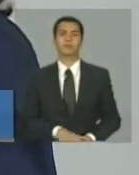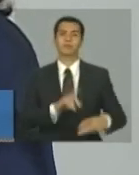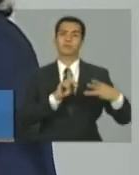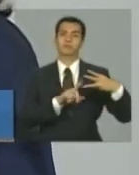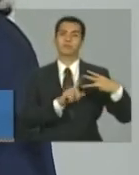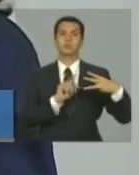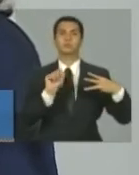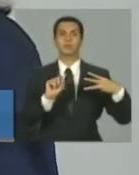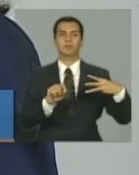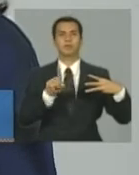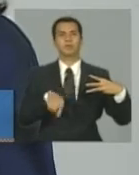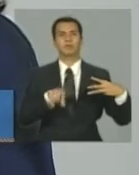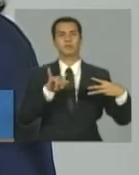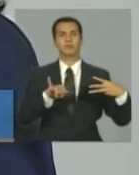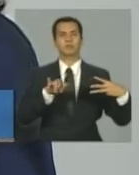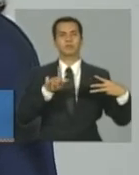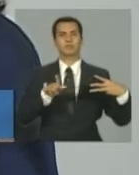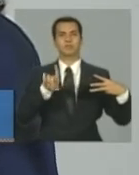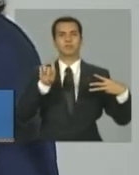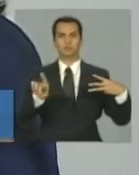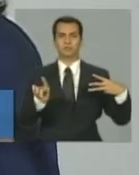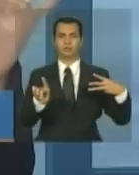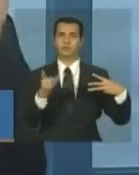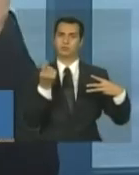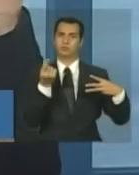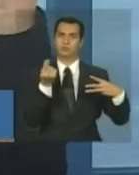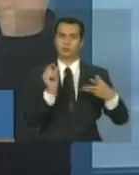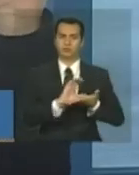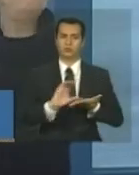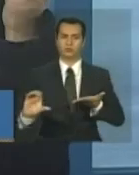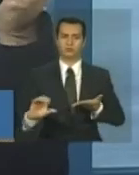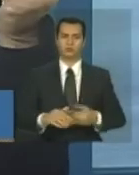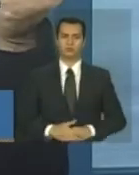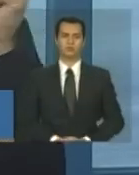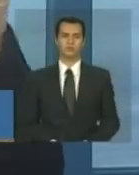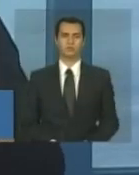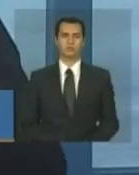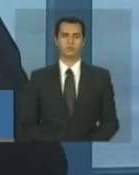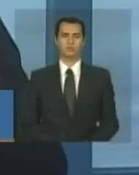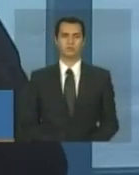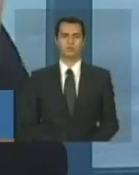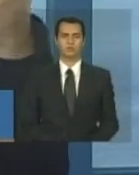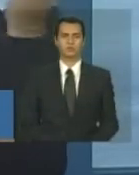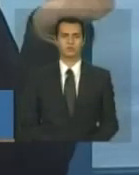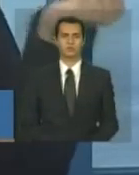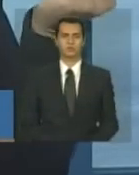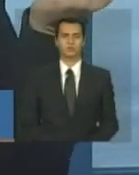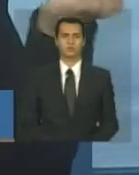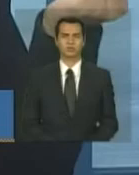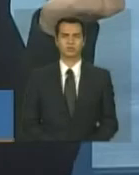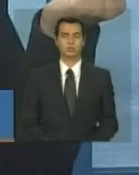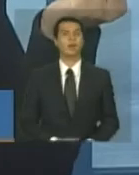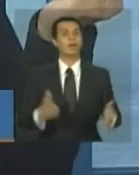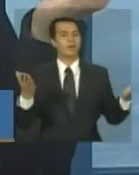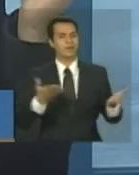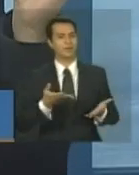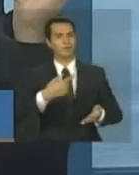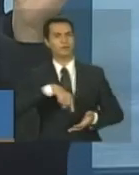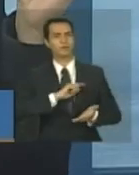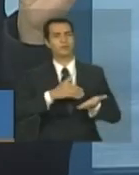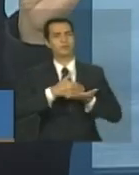do egd do índice de gestão descentralizada ou nesse caso então agora a gente começa a conversar com o Sérgio também pelos